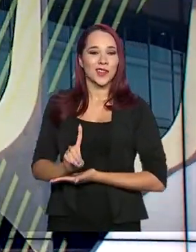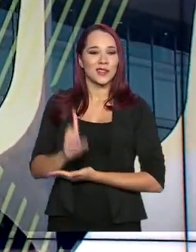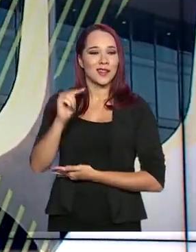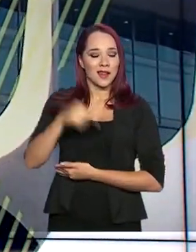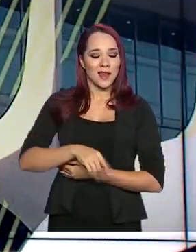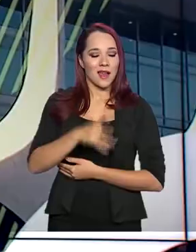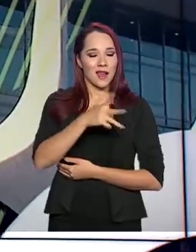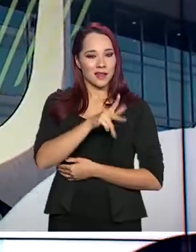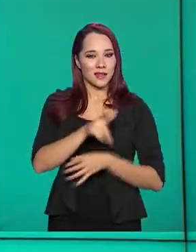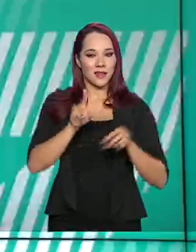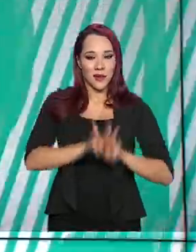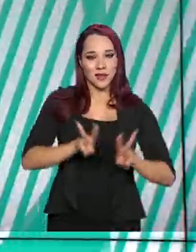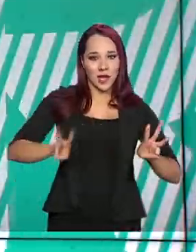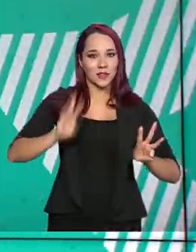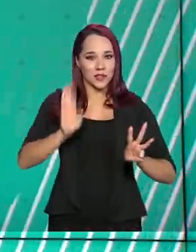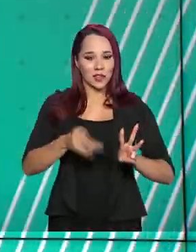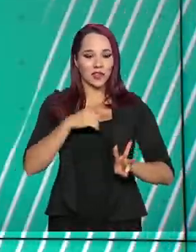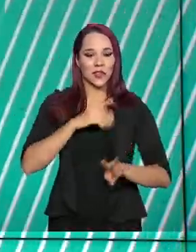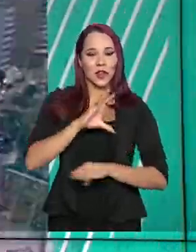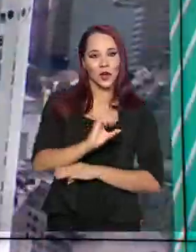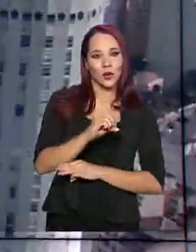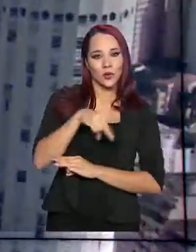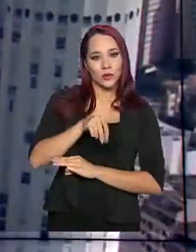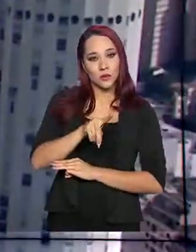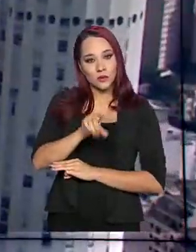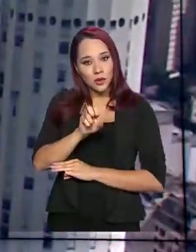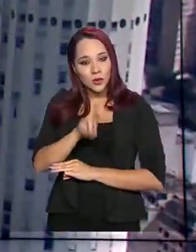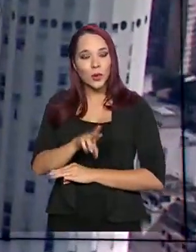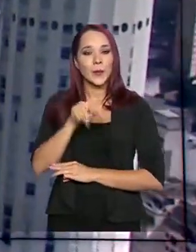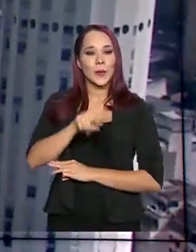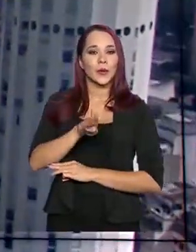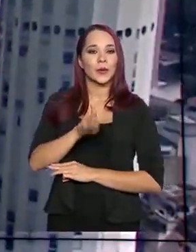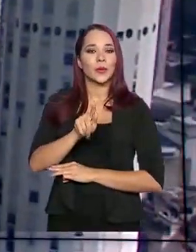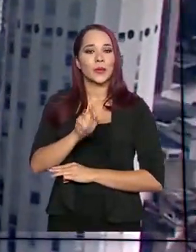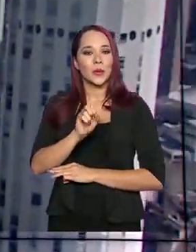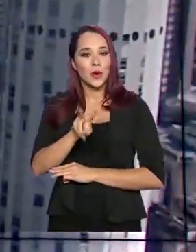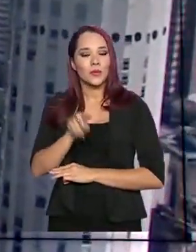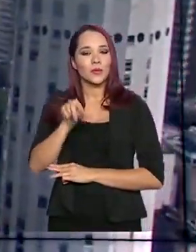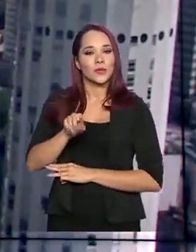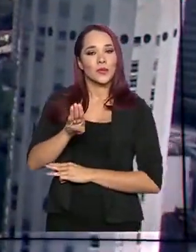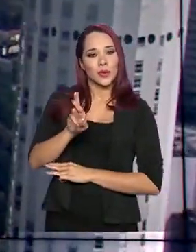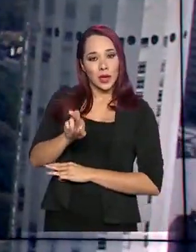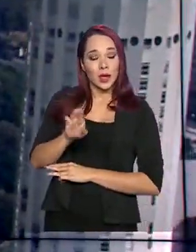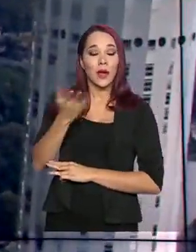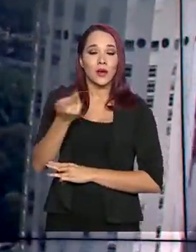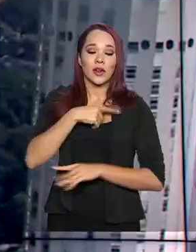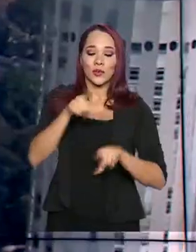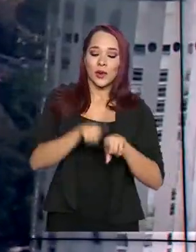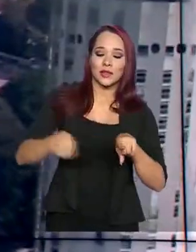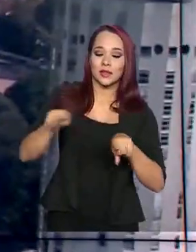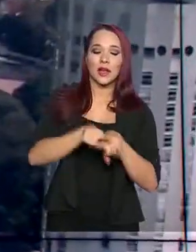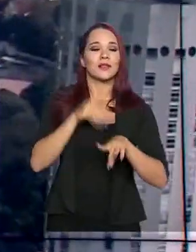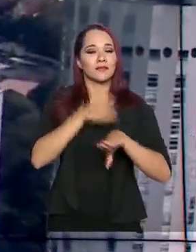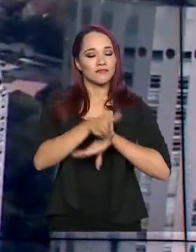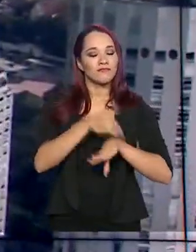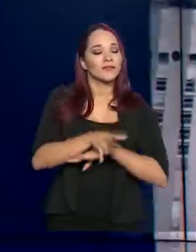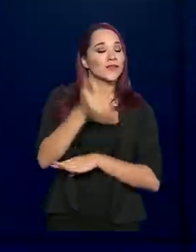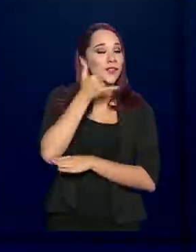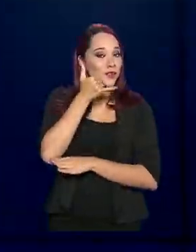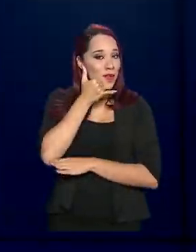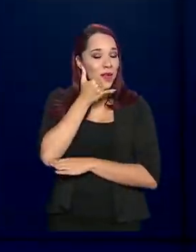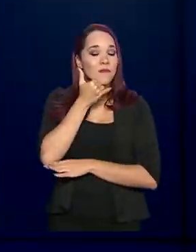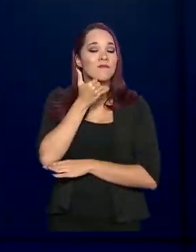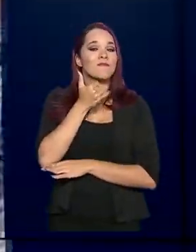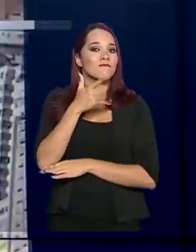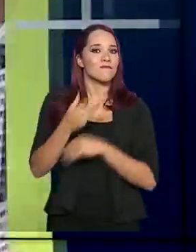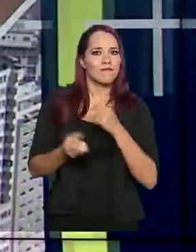plataforma já conhecida consumidor.gov.br ganhou agora uma versão atualizada para acesso via celular. As